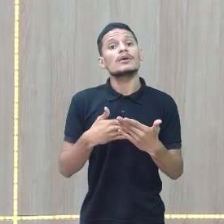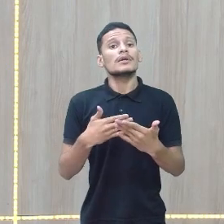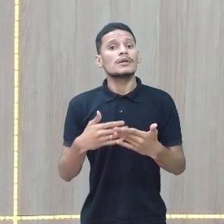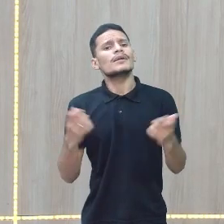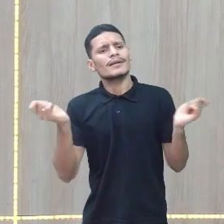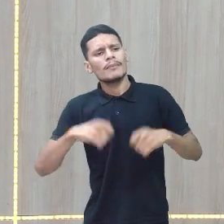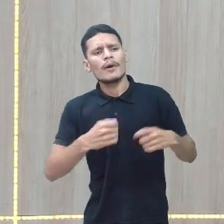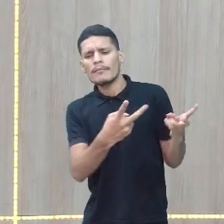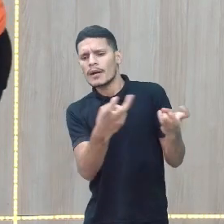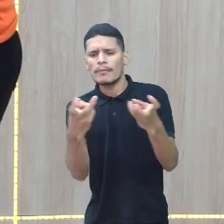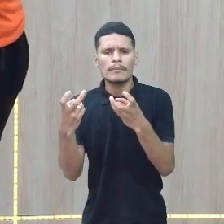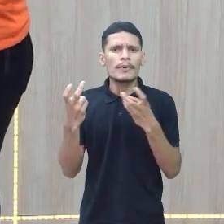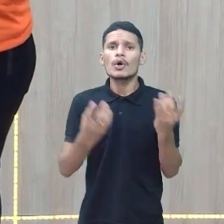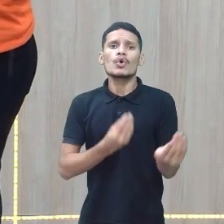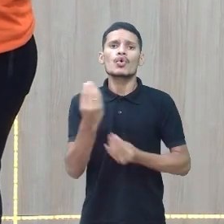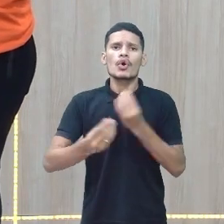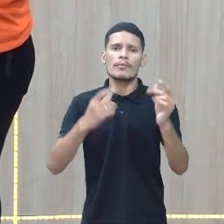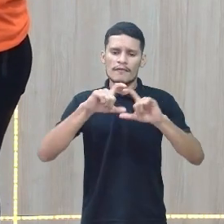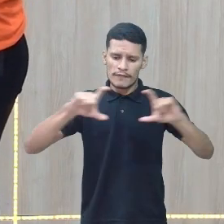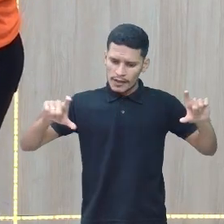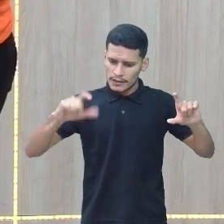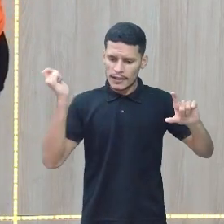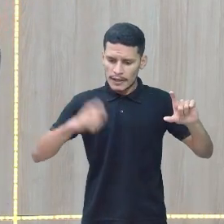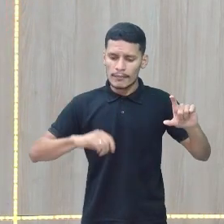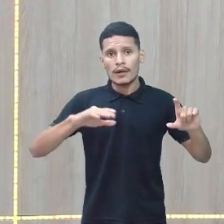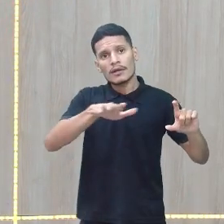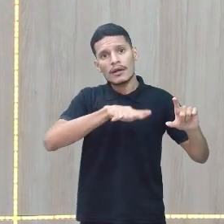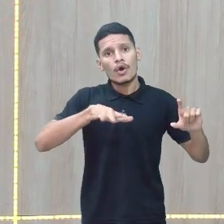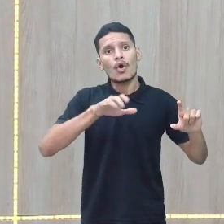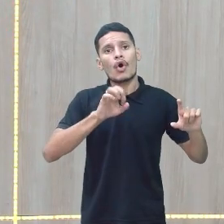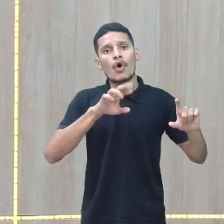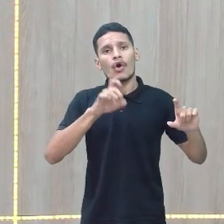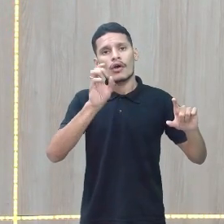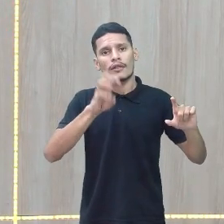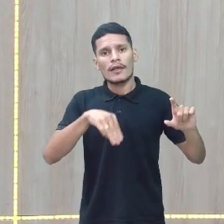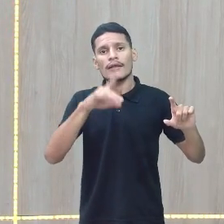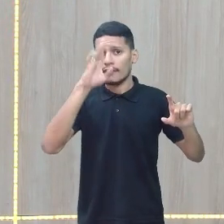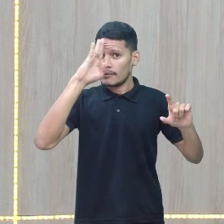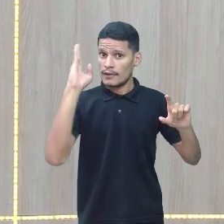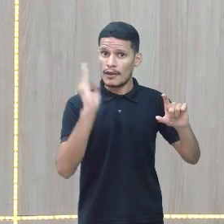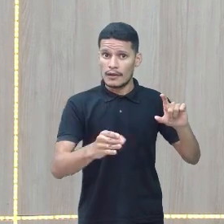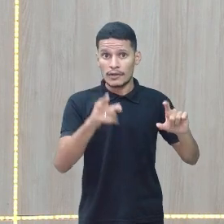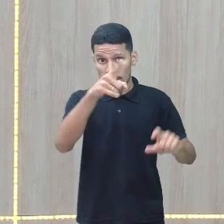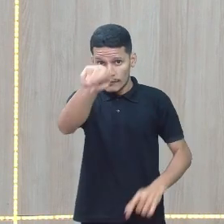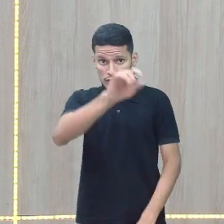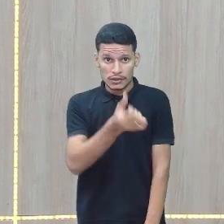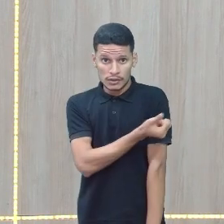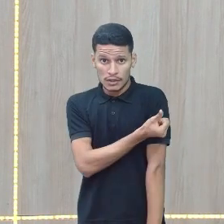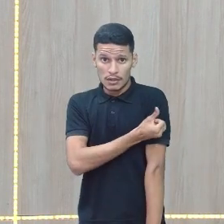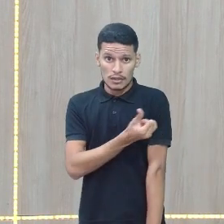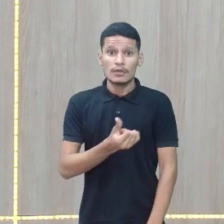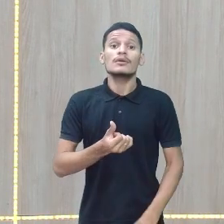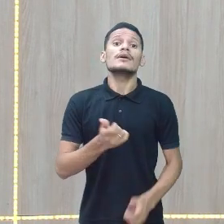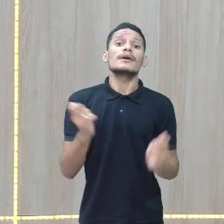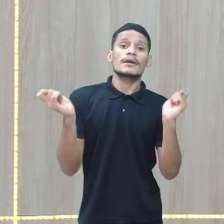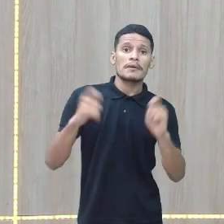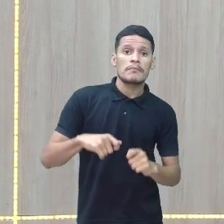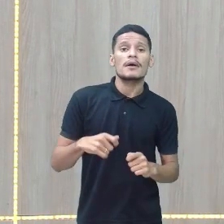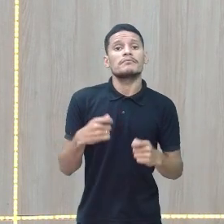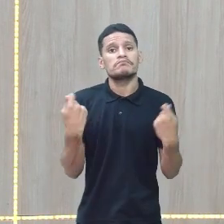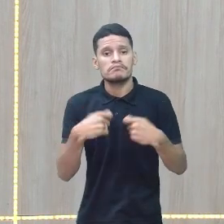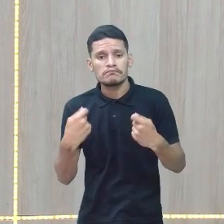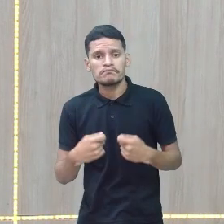vendo como é que fica essa frase na ordem direta. Vocês são 6º ano, então precisam, não é?